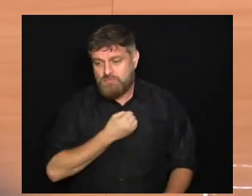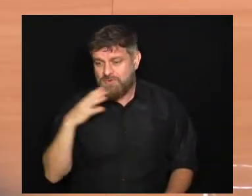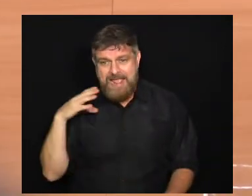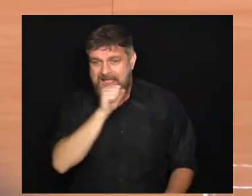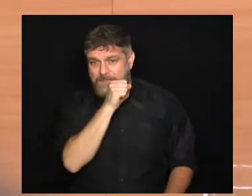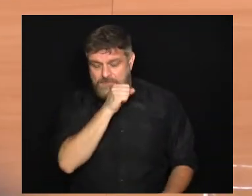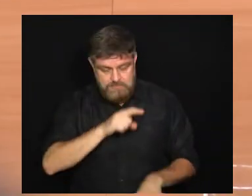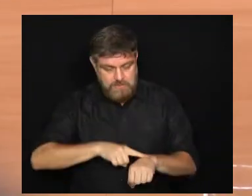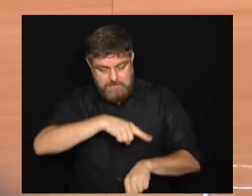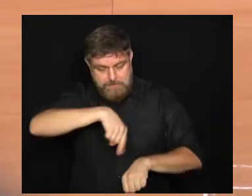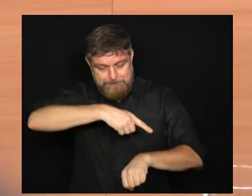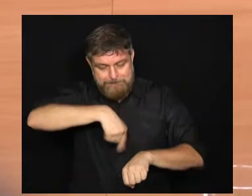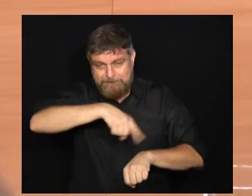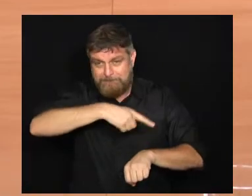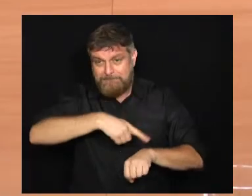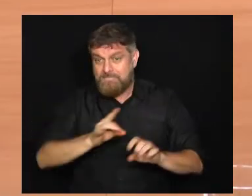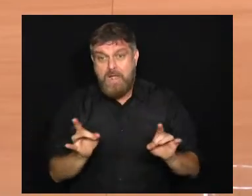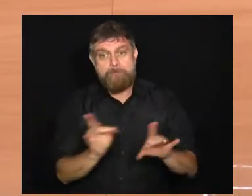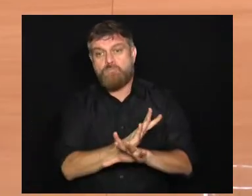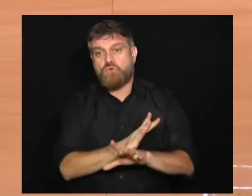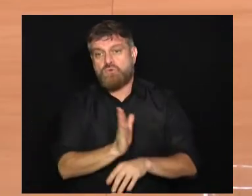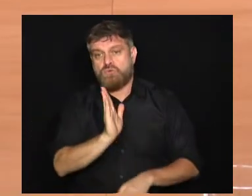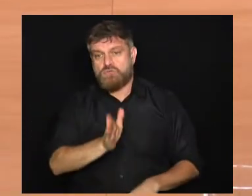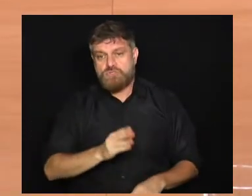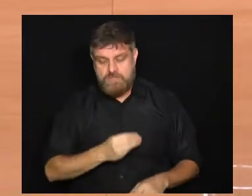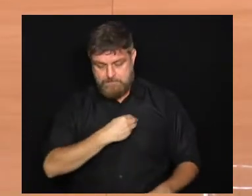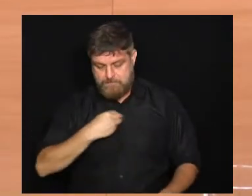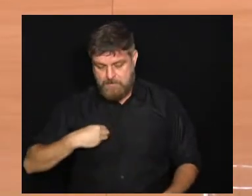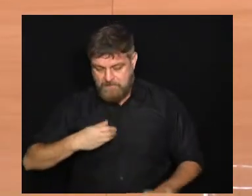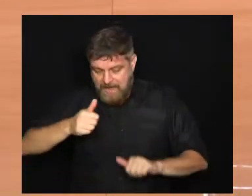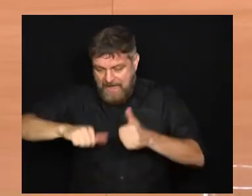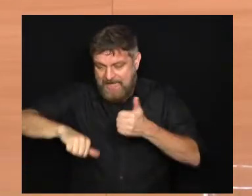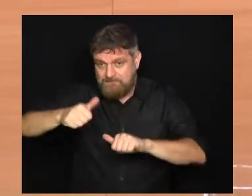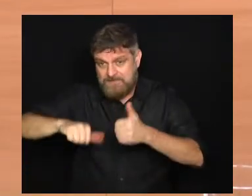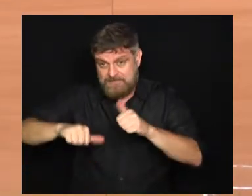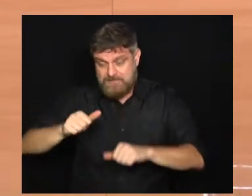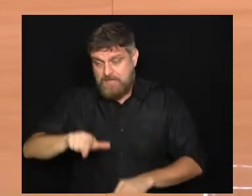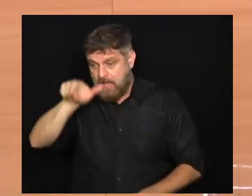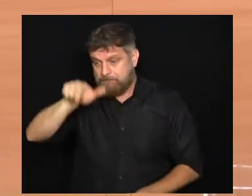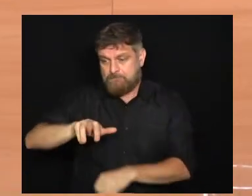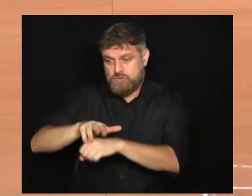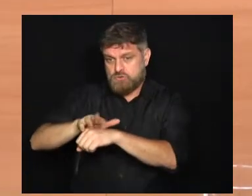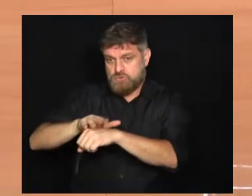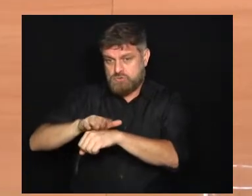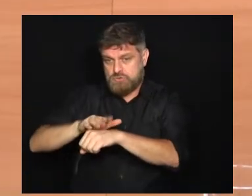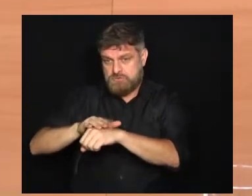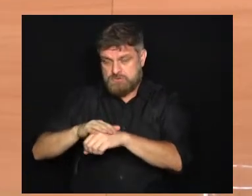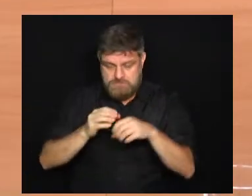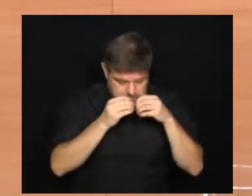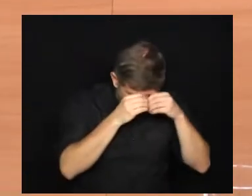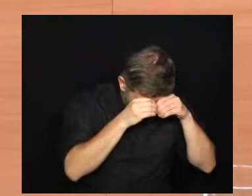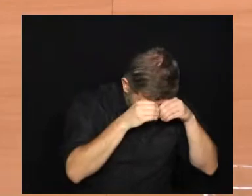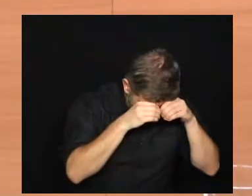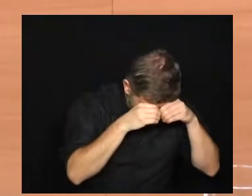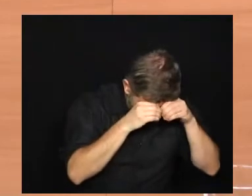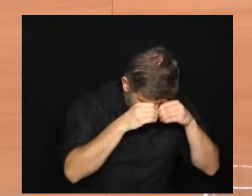horas, a avaliação desses pacientes. Inclusive, nós temos o processo de armazenamento